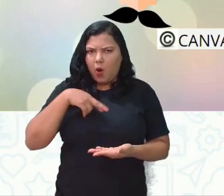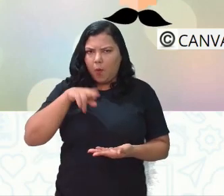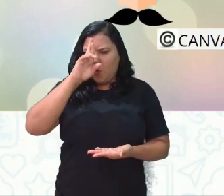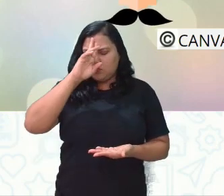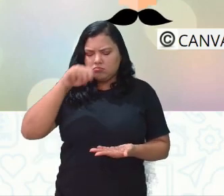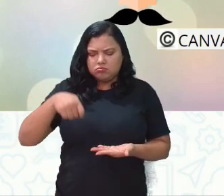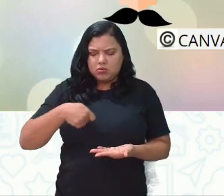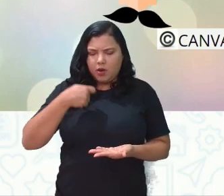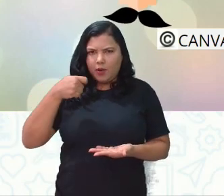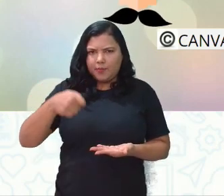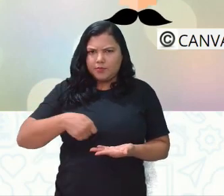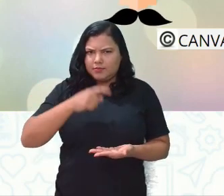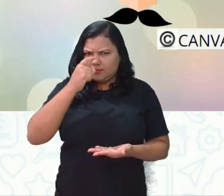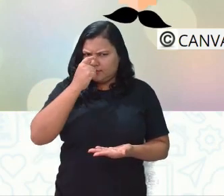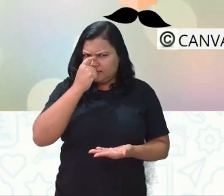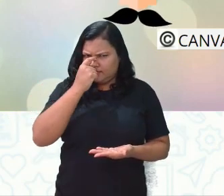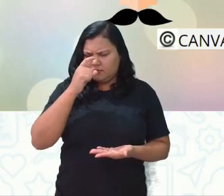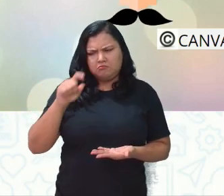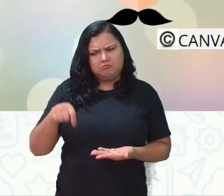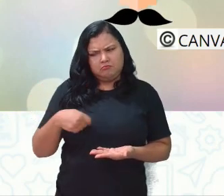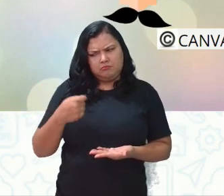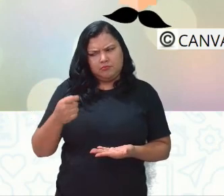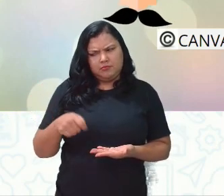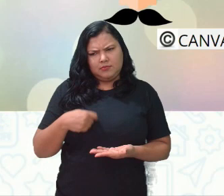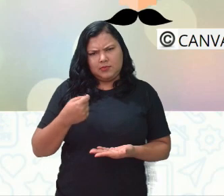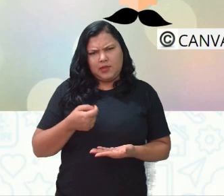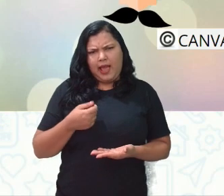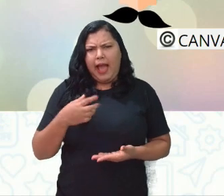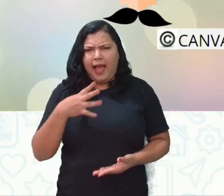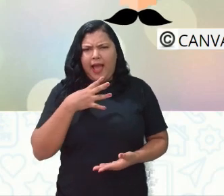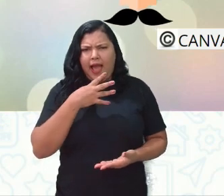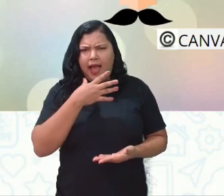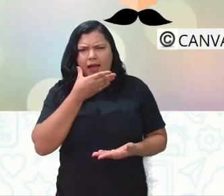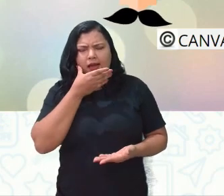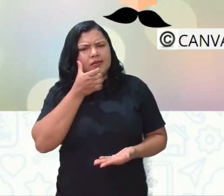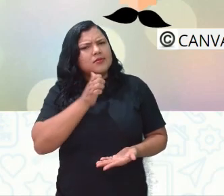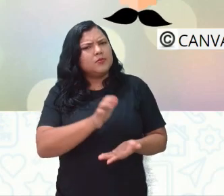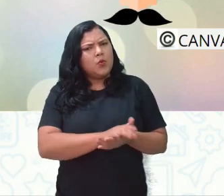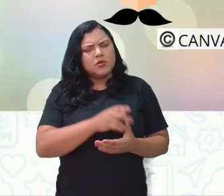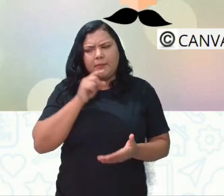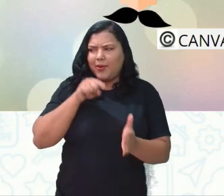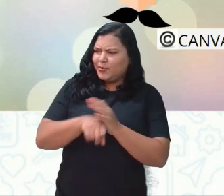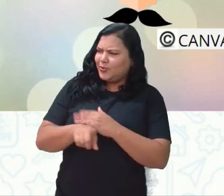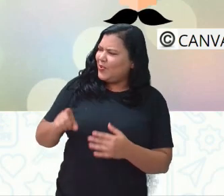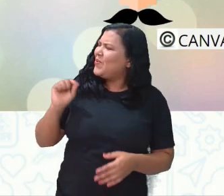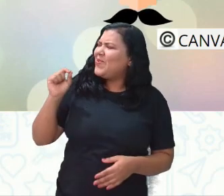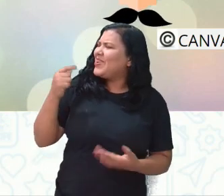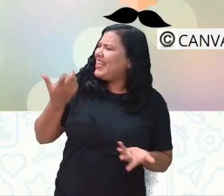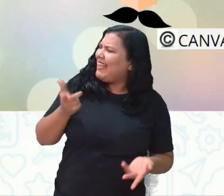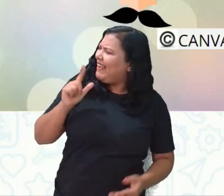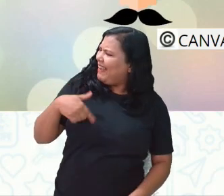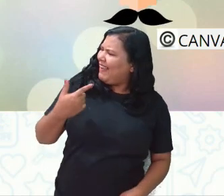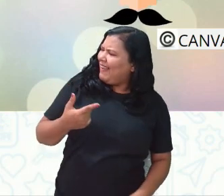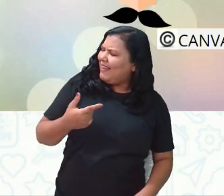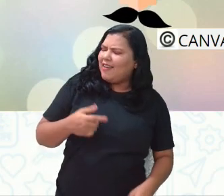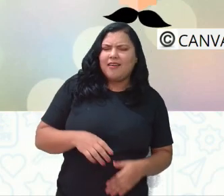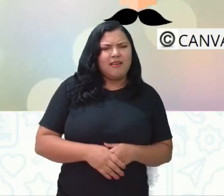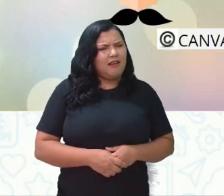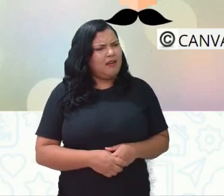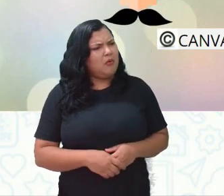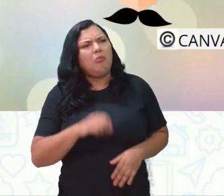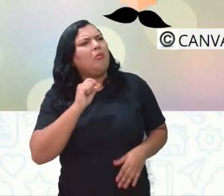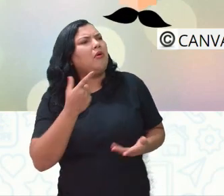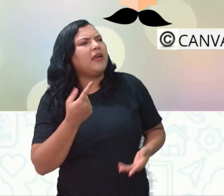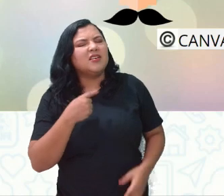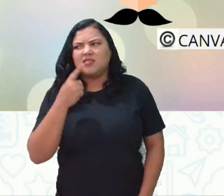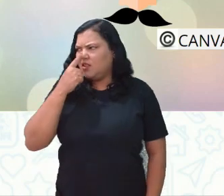distraído, mas com um nariz postiço. "O que é isso?" perguntou a mulher depois da salada, sorrindo menos. "Isto o quê?"